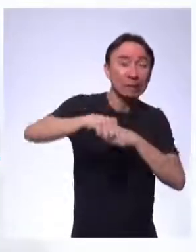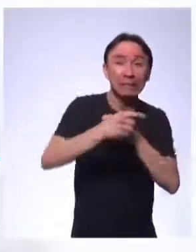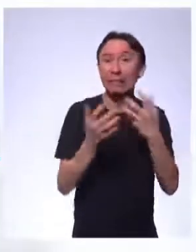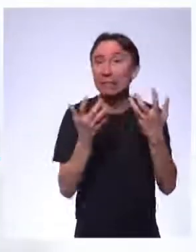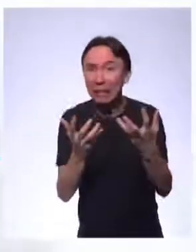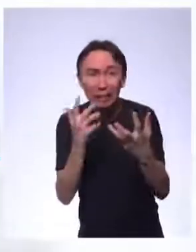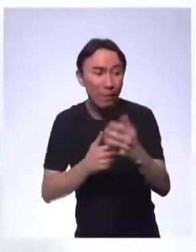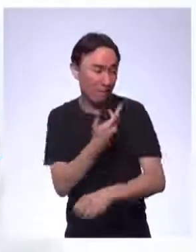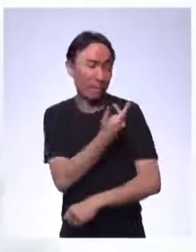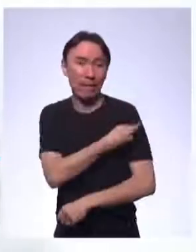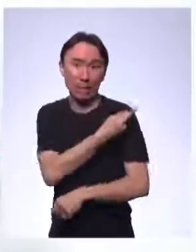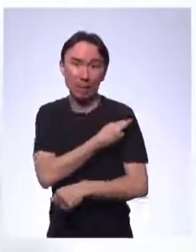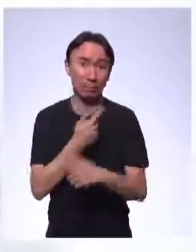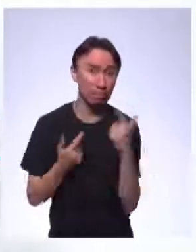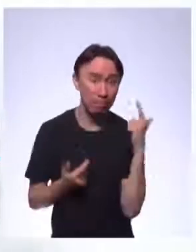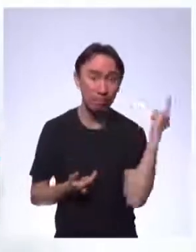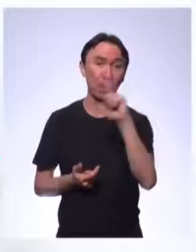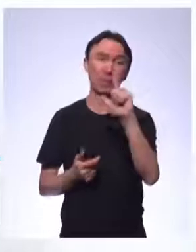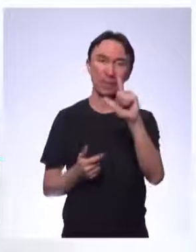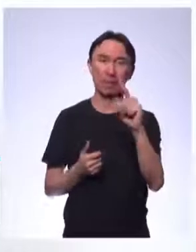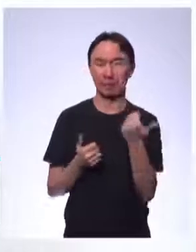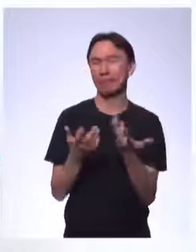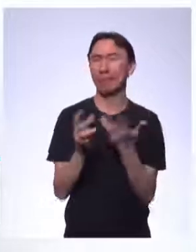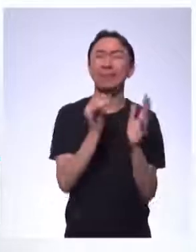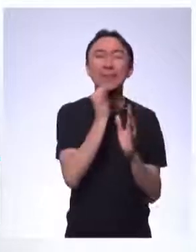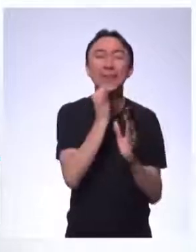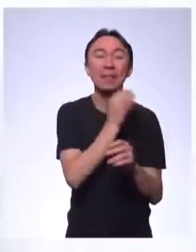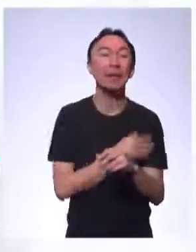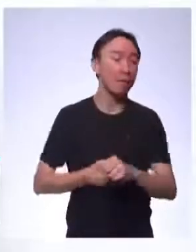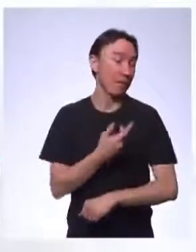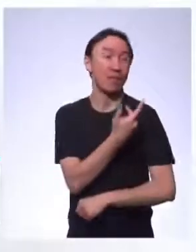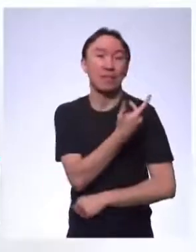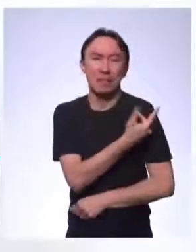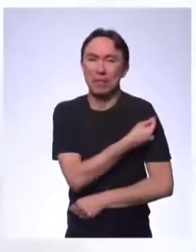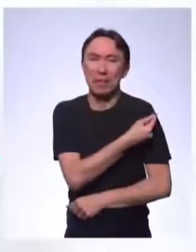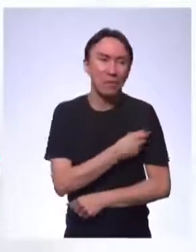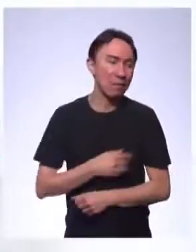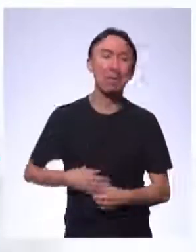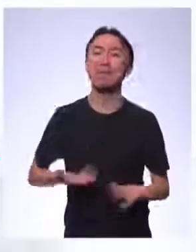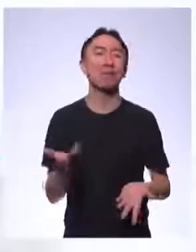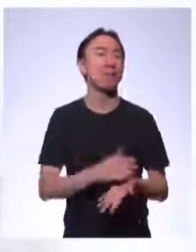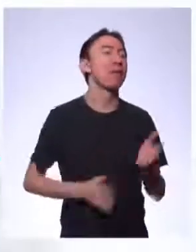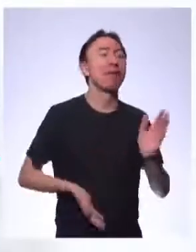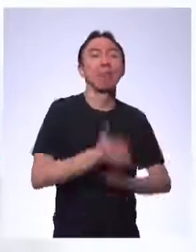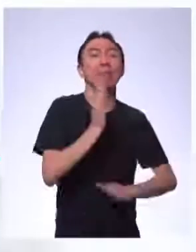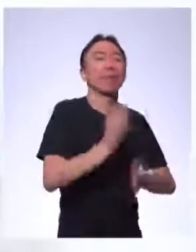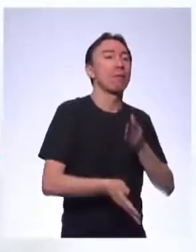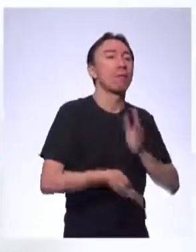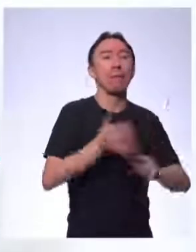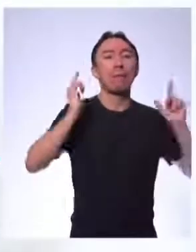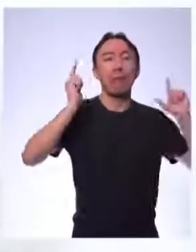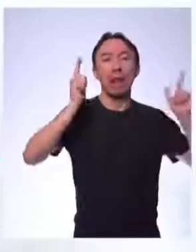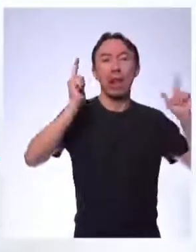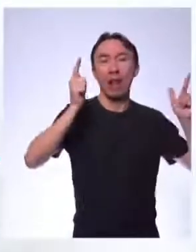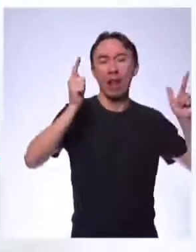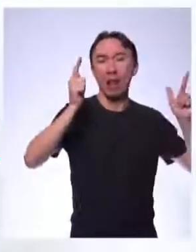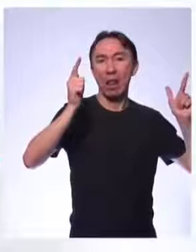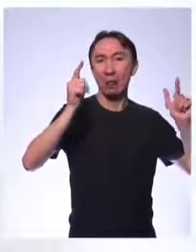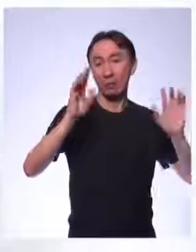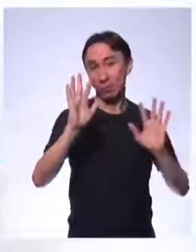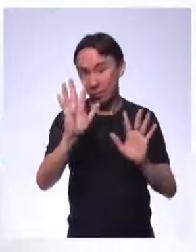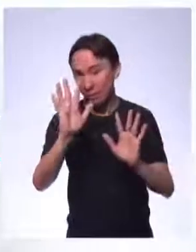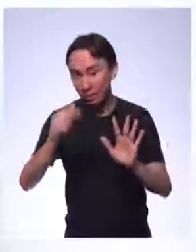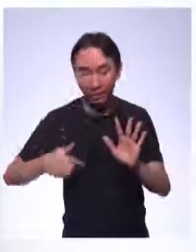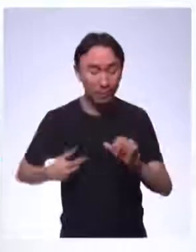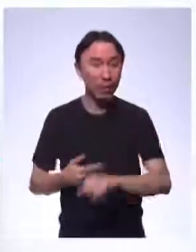vacina dar certo, né? Eu vou tomar a vacina e vou sair no oba-oba. Primeiro que depois que você tomar a vacina,